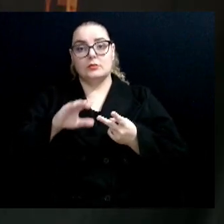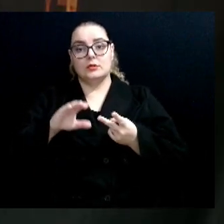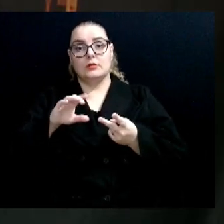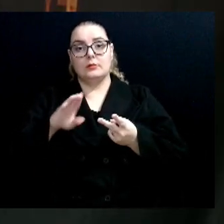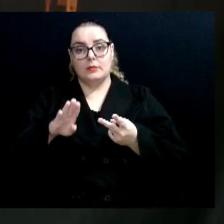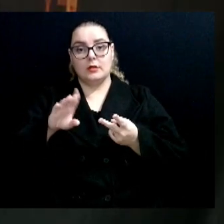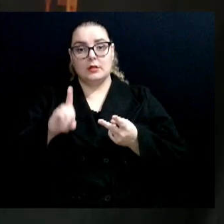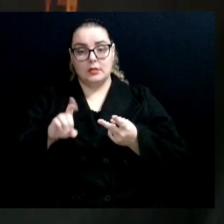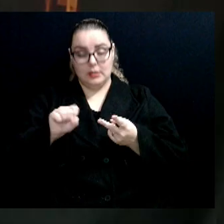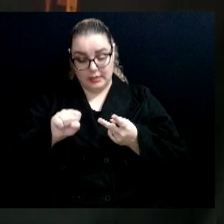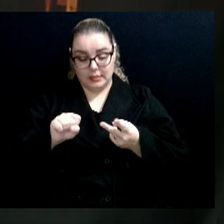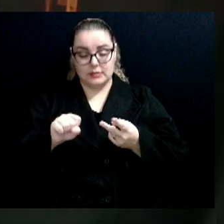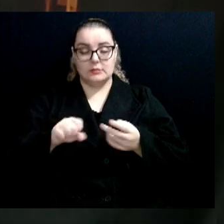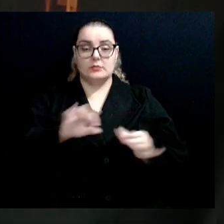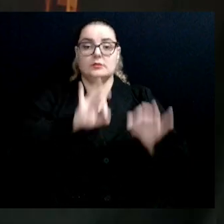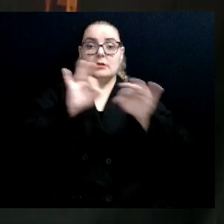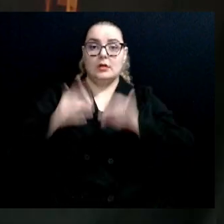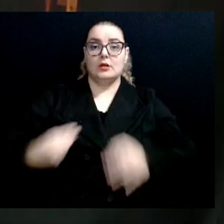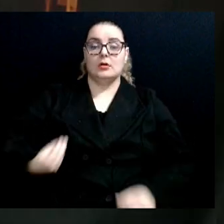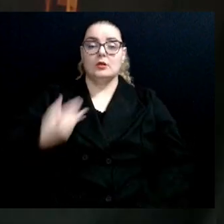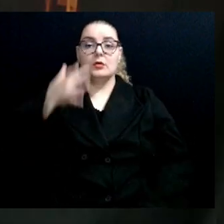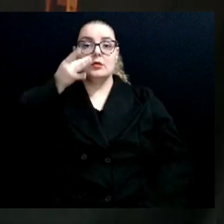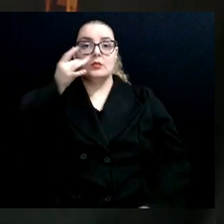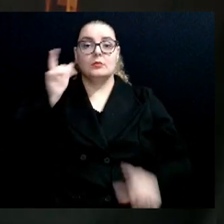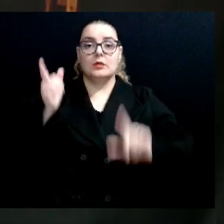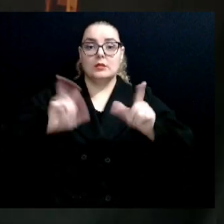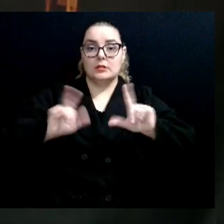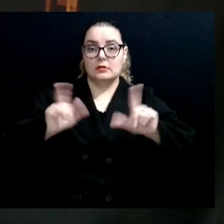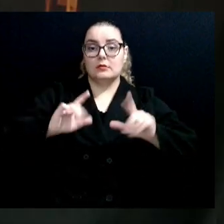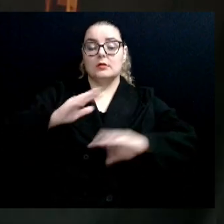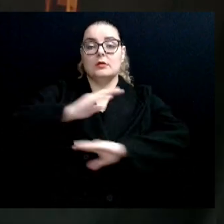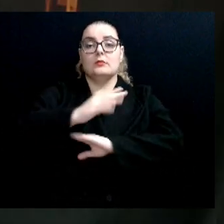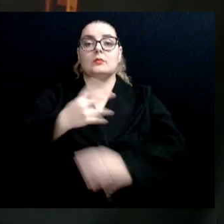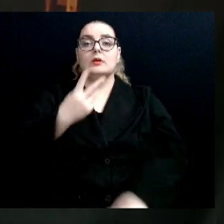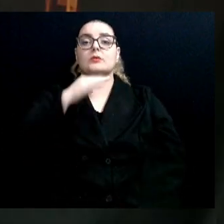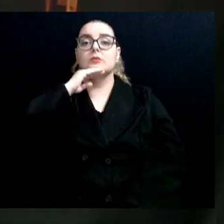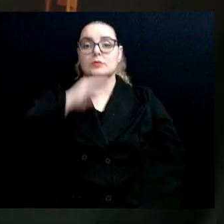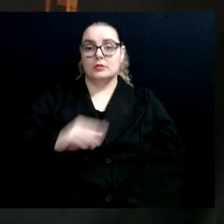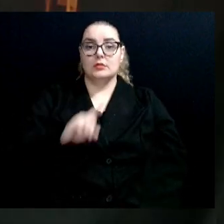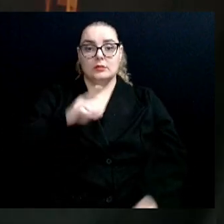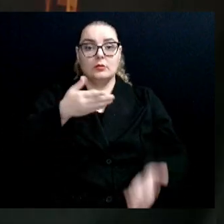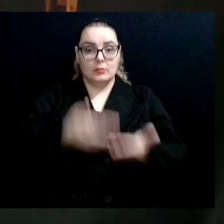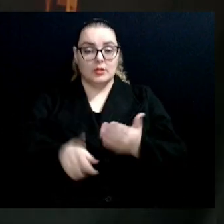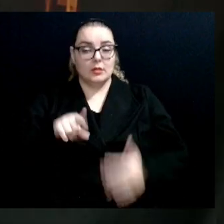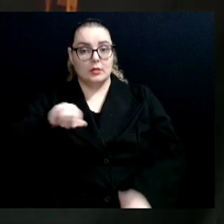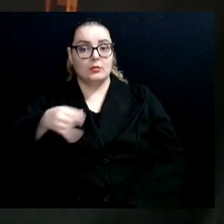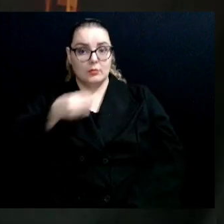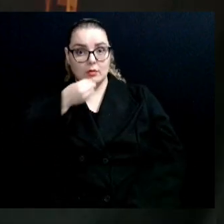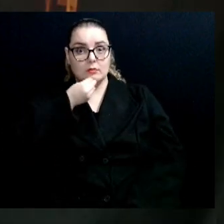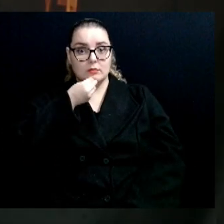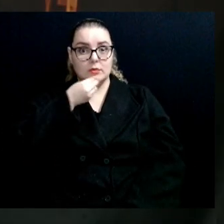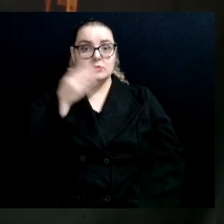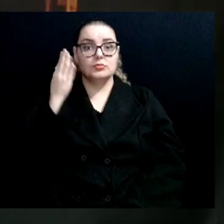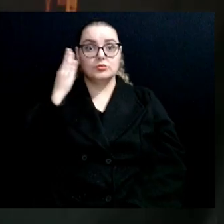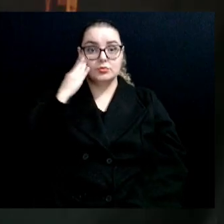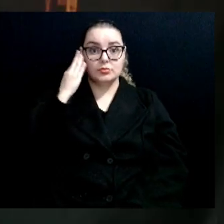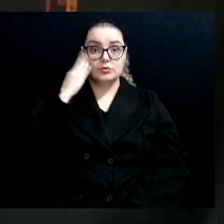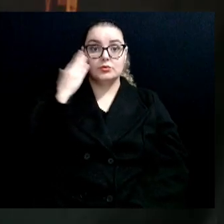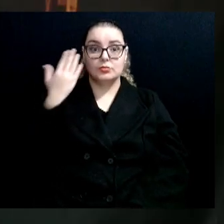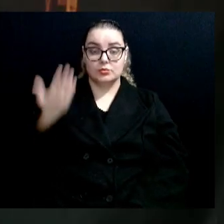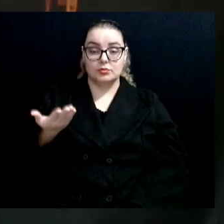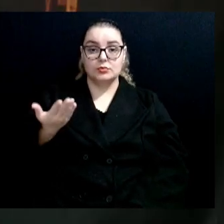aqui pela TV Câmara Campinas às 14h, então não perca, é uma oportunidade de entender, né, sobre